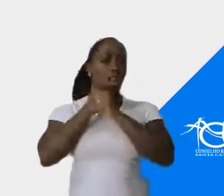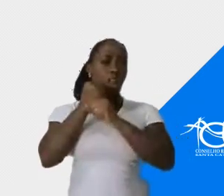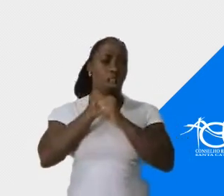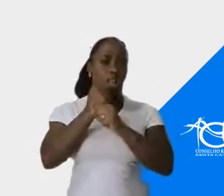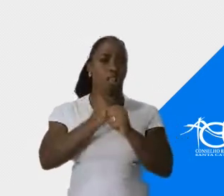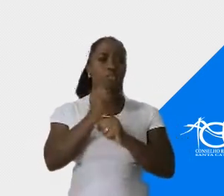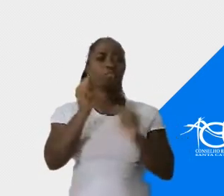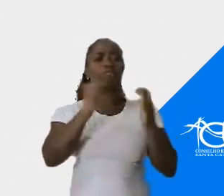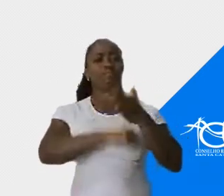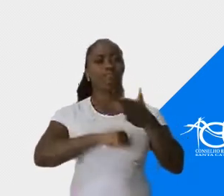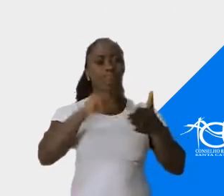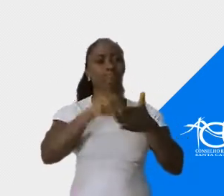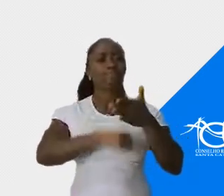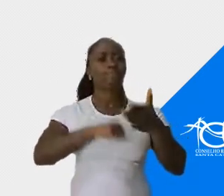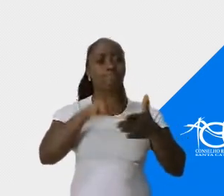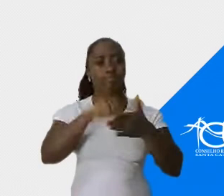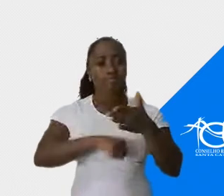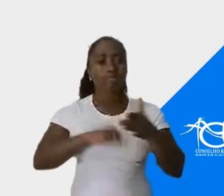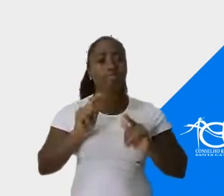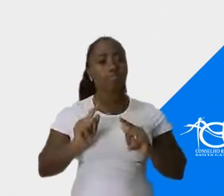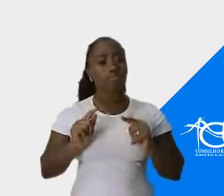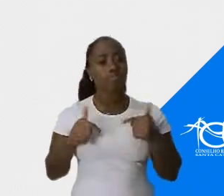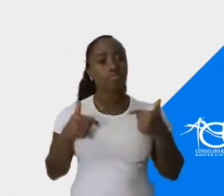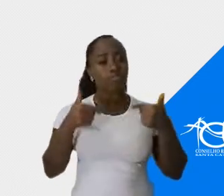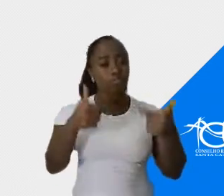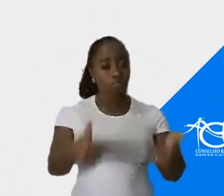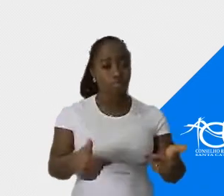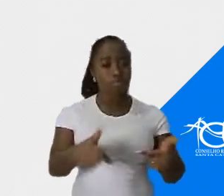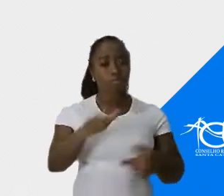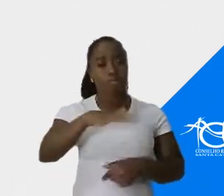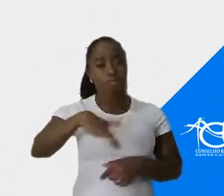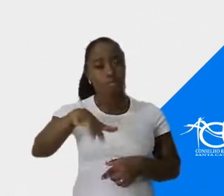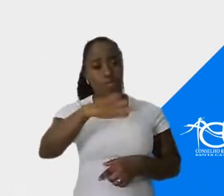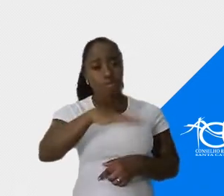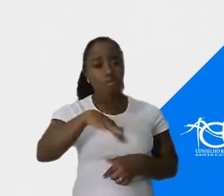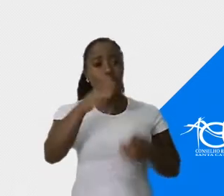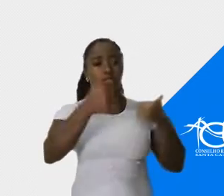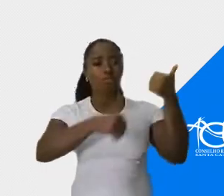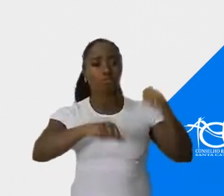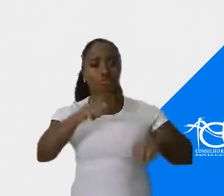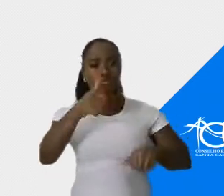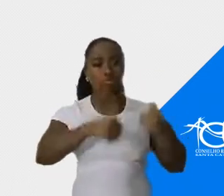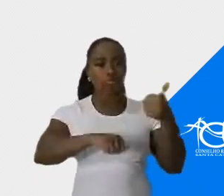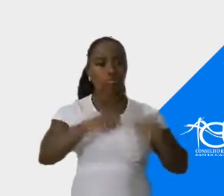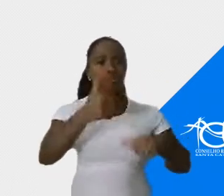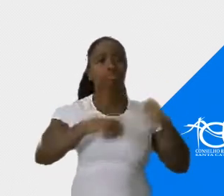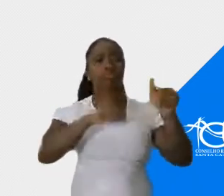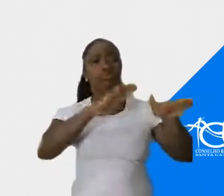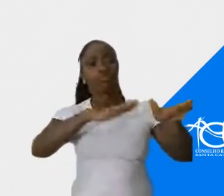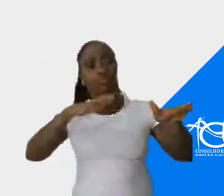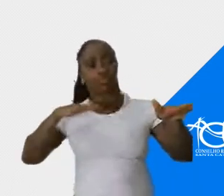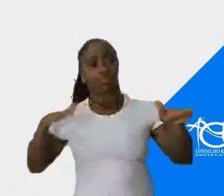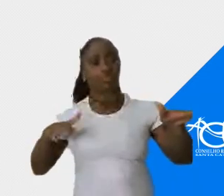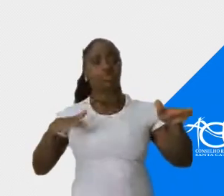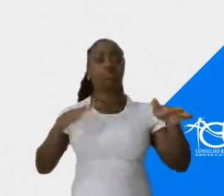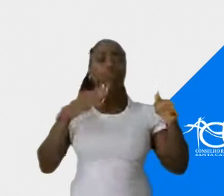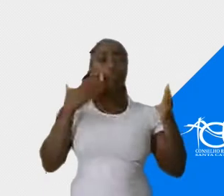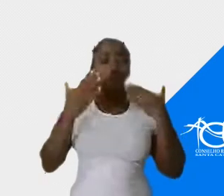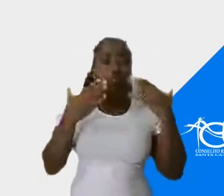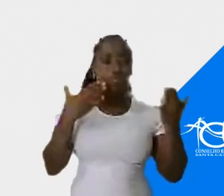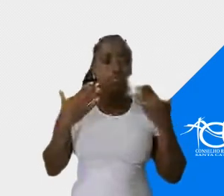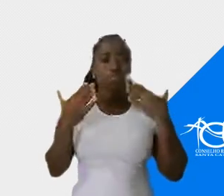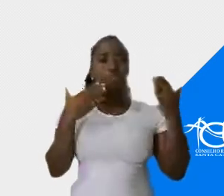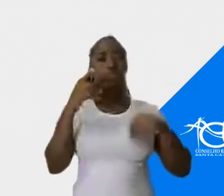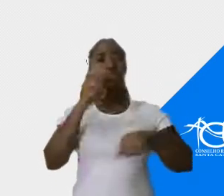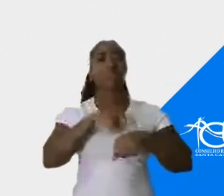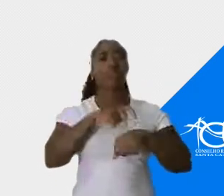de quem estava militando nessa área de avaliação do trânsito, e avaliação psicológica de condutas reincidentes, abusivas no trânsito. Isso é